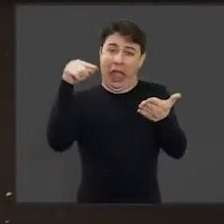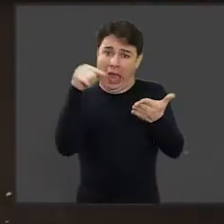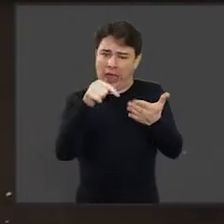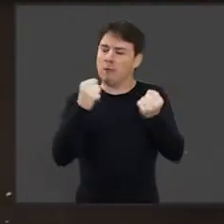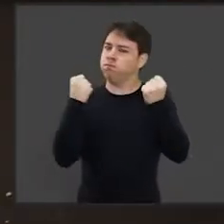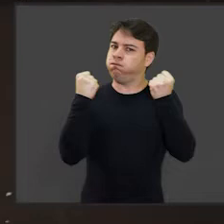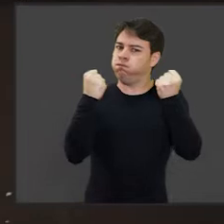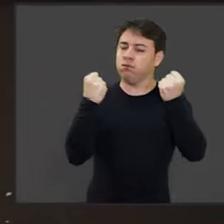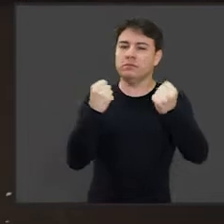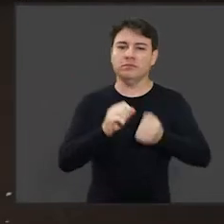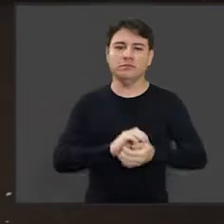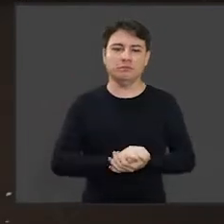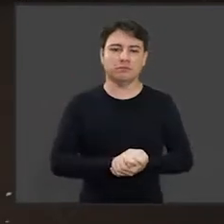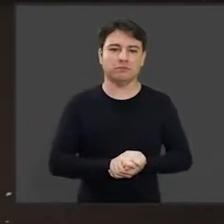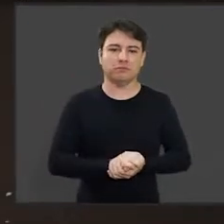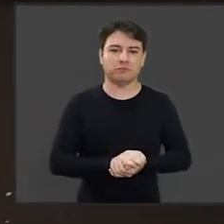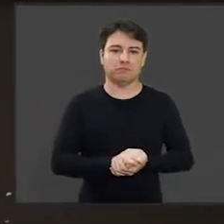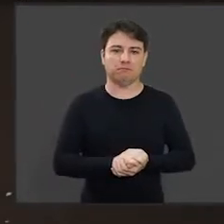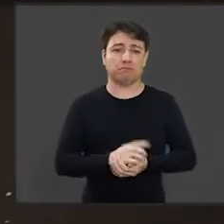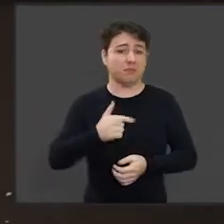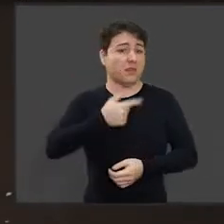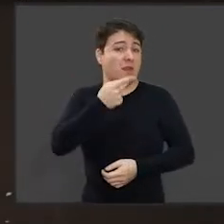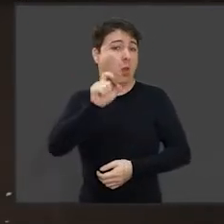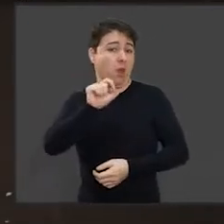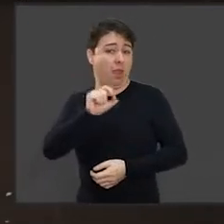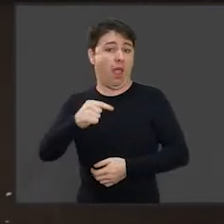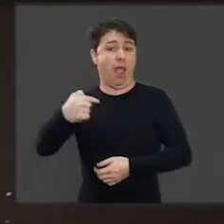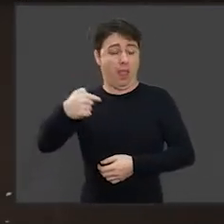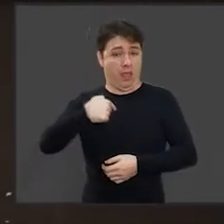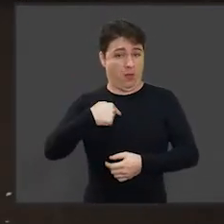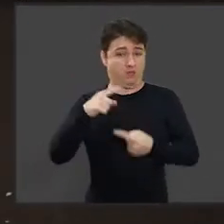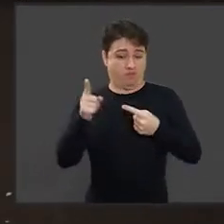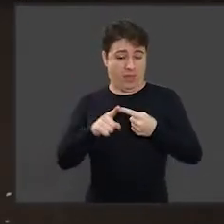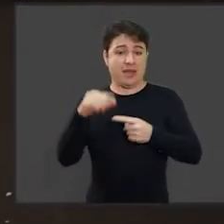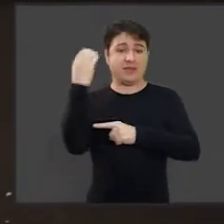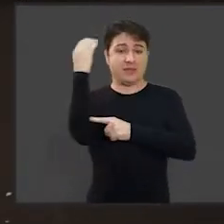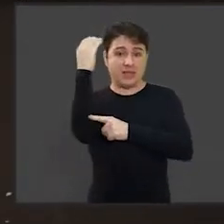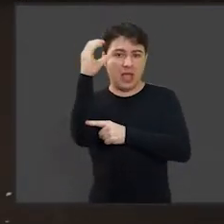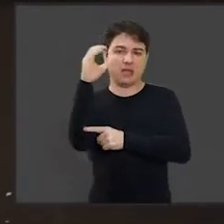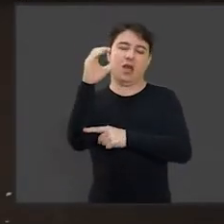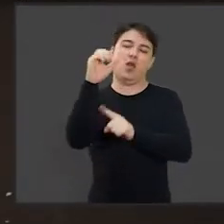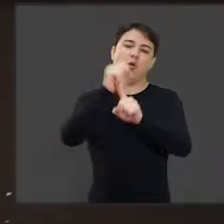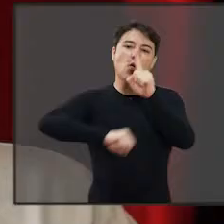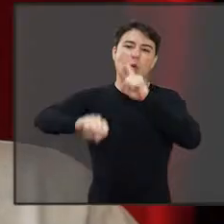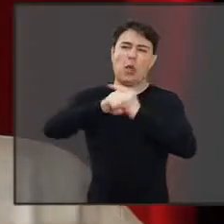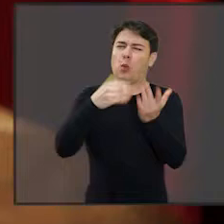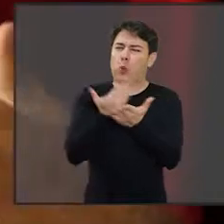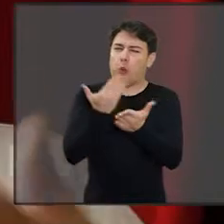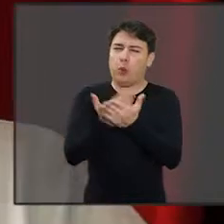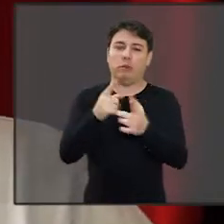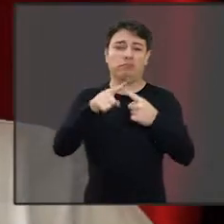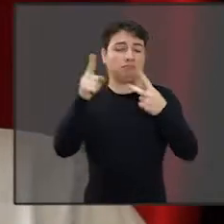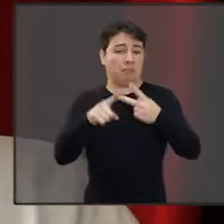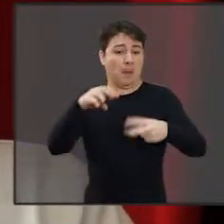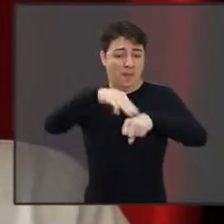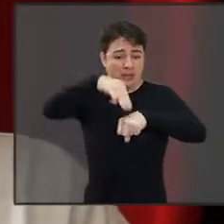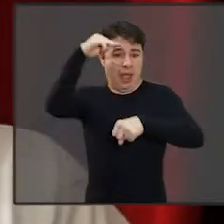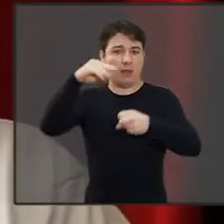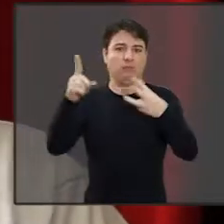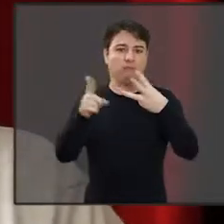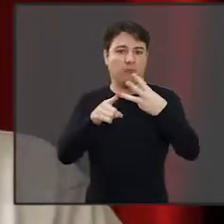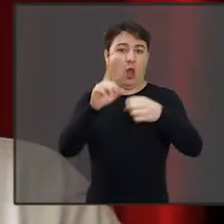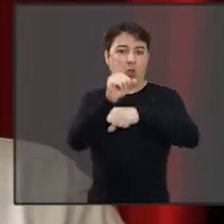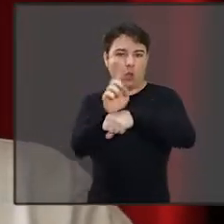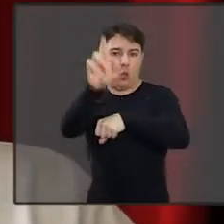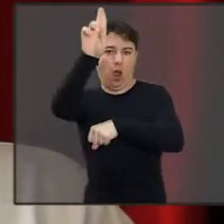que mesmo tendo uma faculdade em Ciências Sociais com um estudo muito grande e um mestrado e agora fazendo